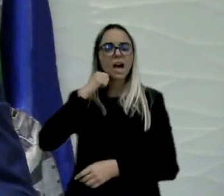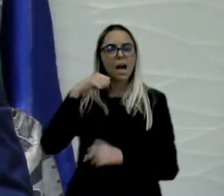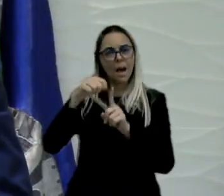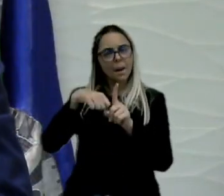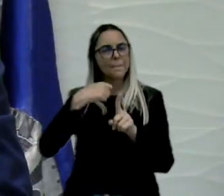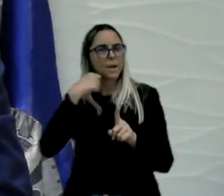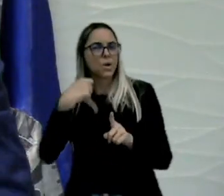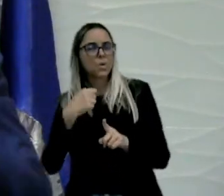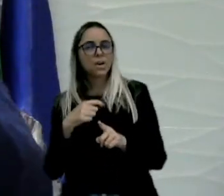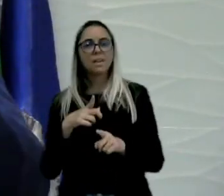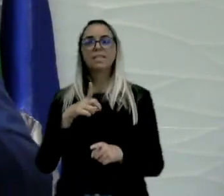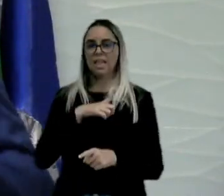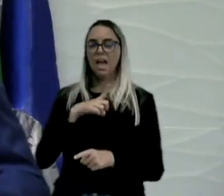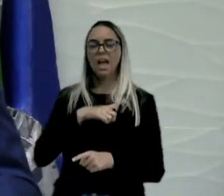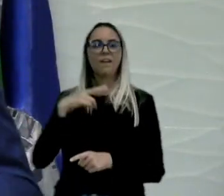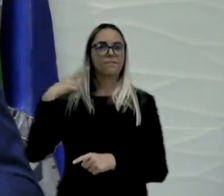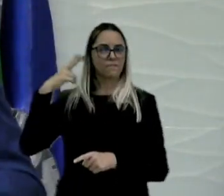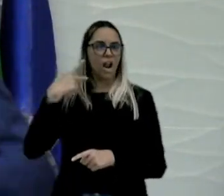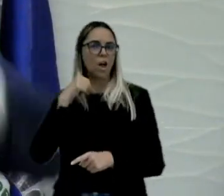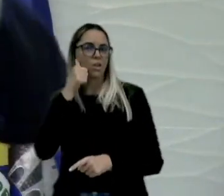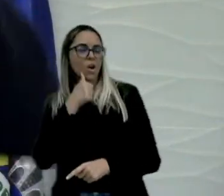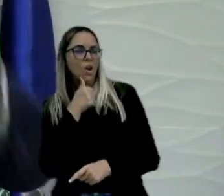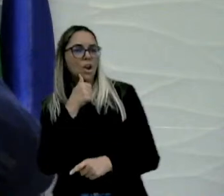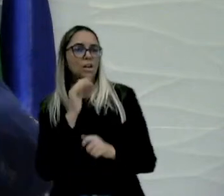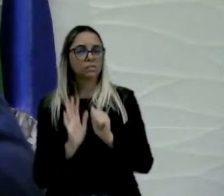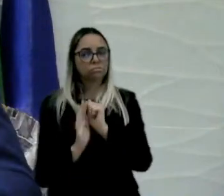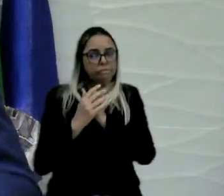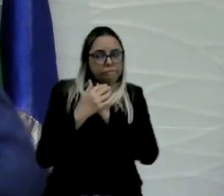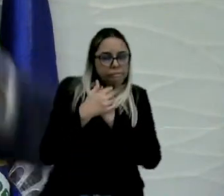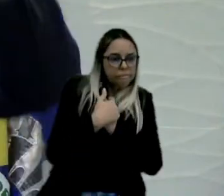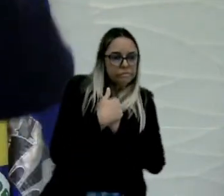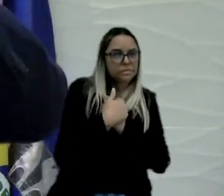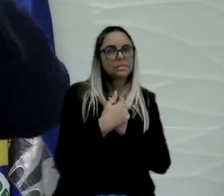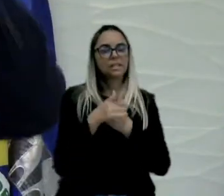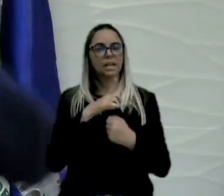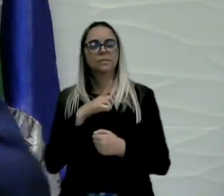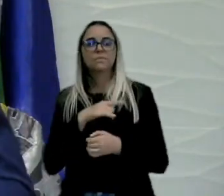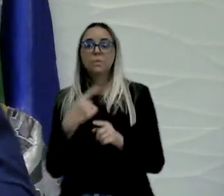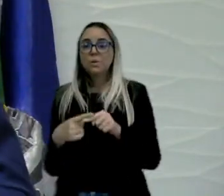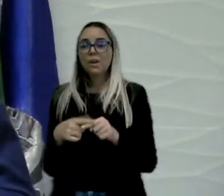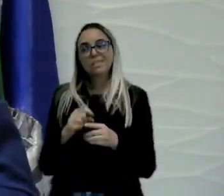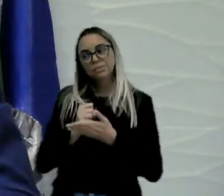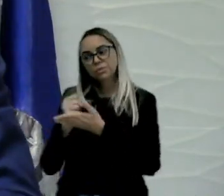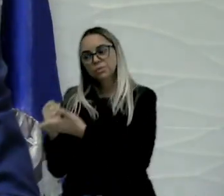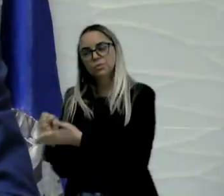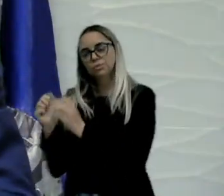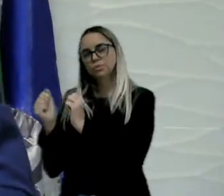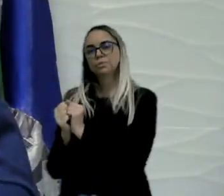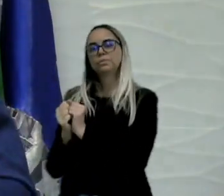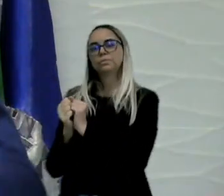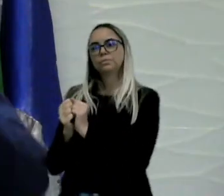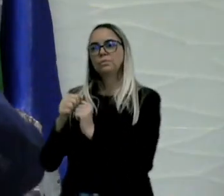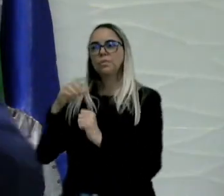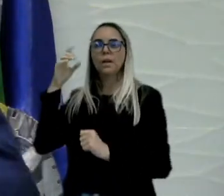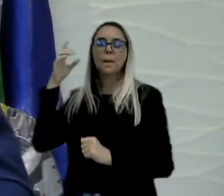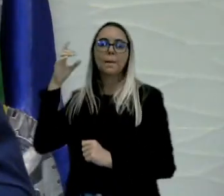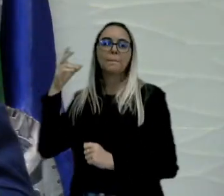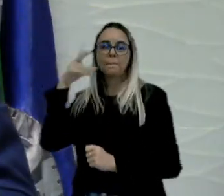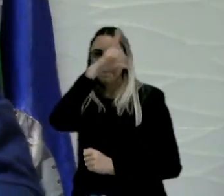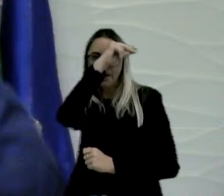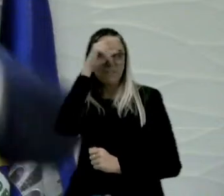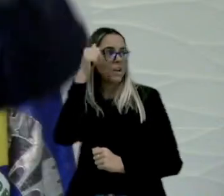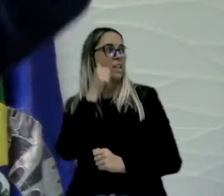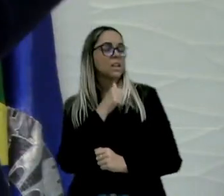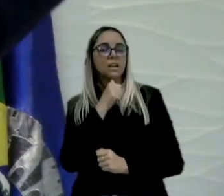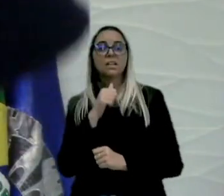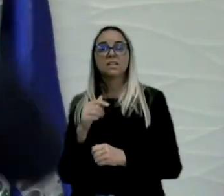esconde do Povo ela contribuiu junto com a ex-prefeita para destruir aquela praça